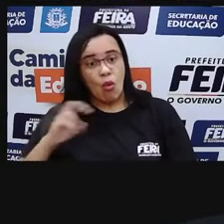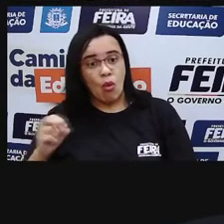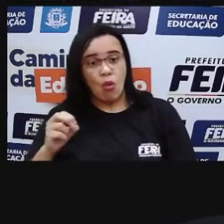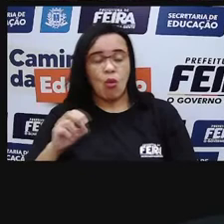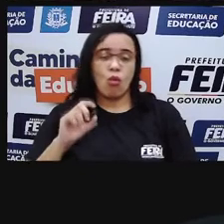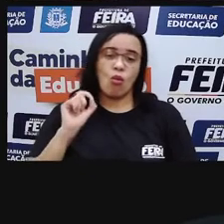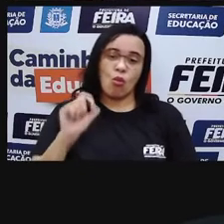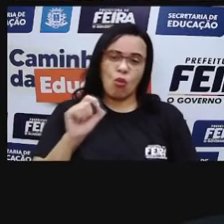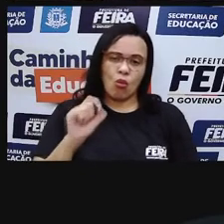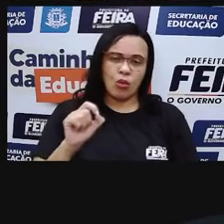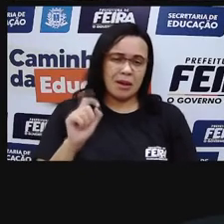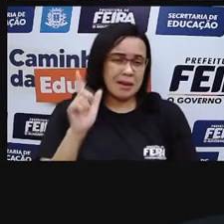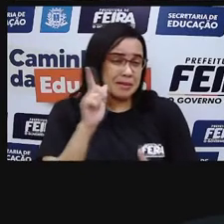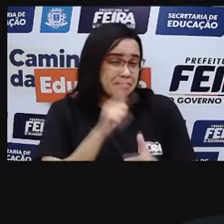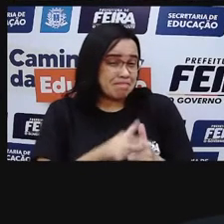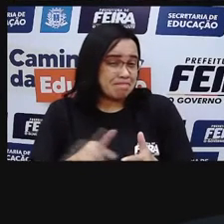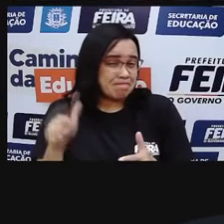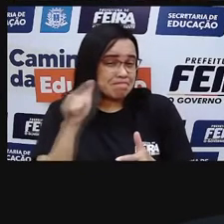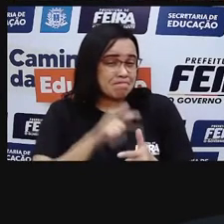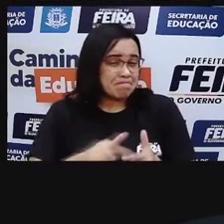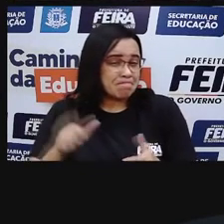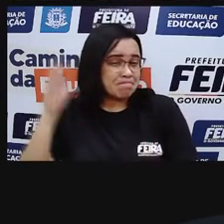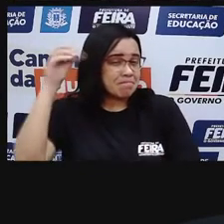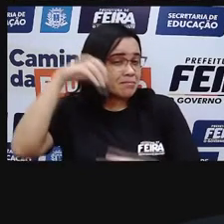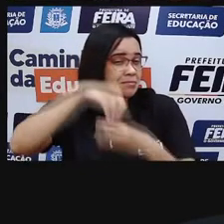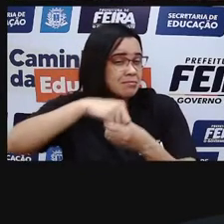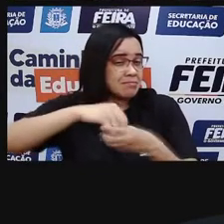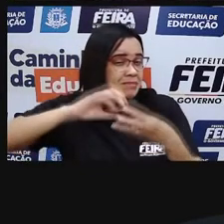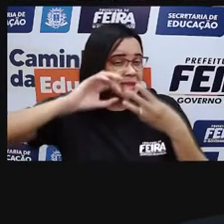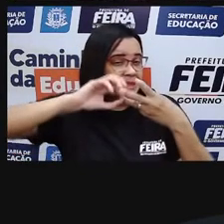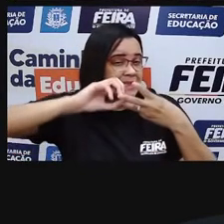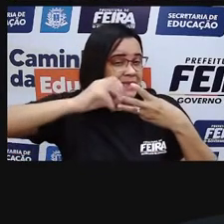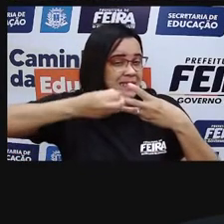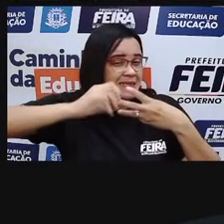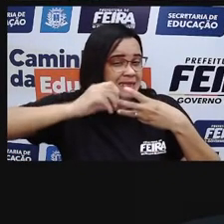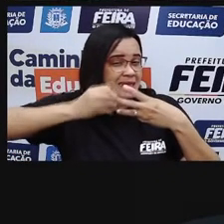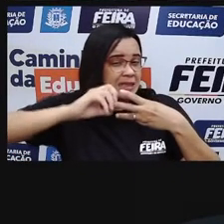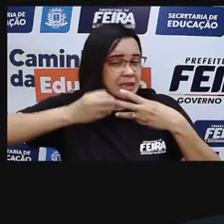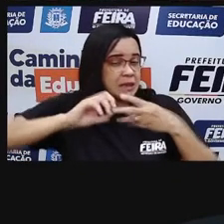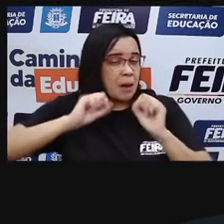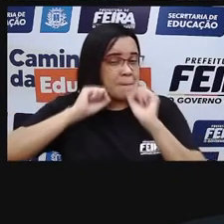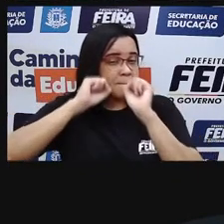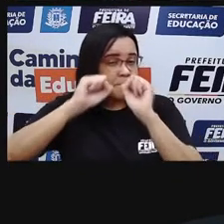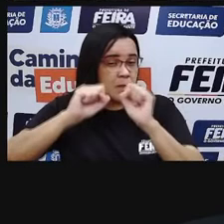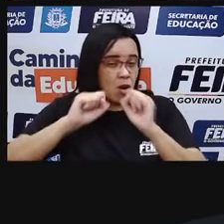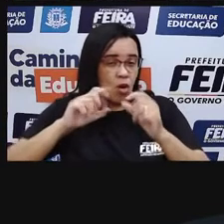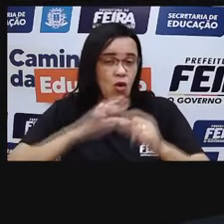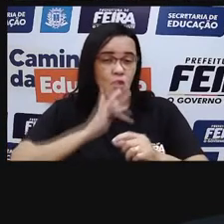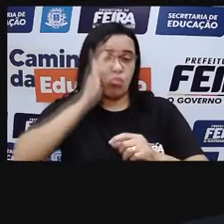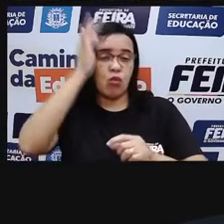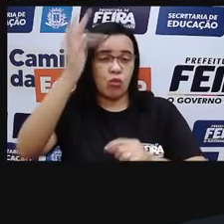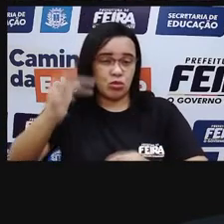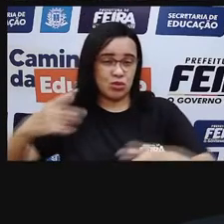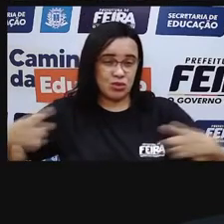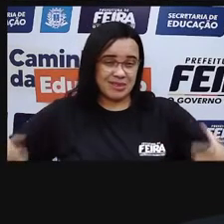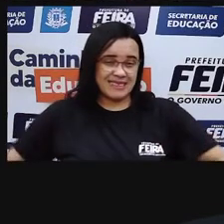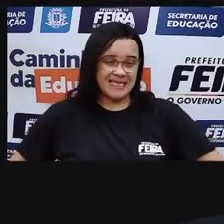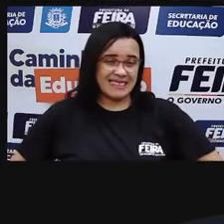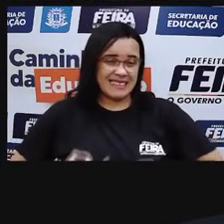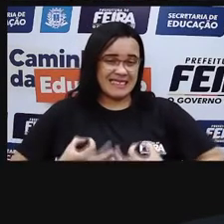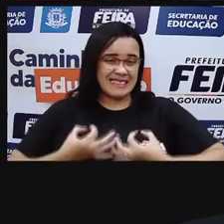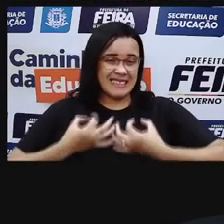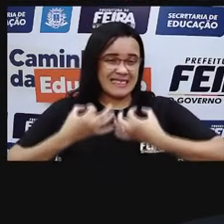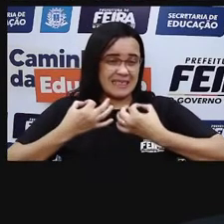algum comprometimento às nossas células, se ela pode ser tumoral, ou seja, gerar um câncer, gerar alguma complicação para nós,